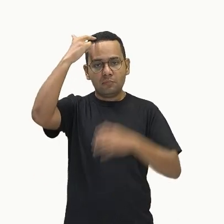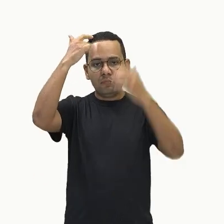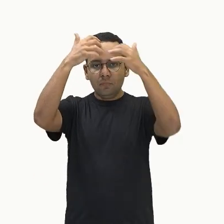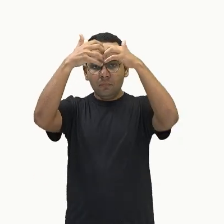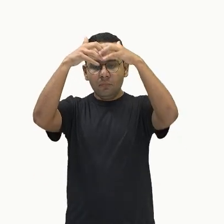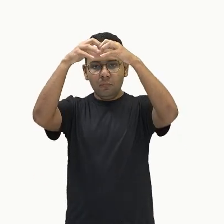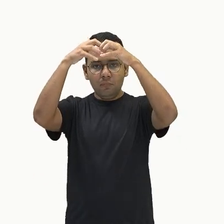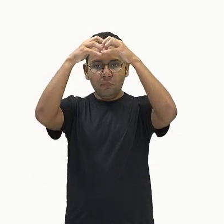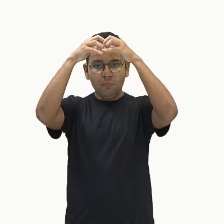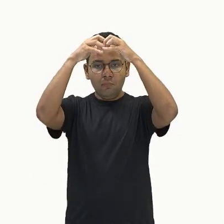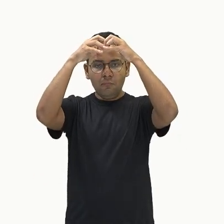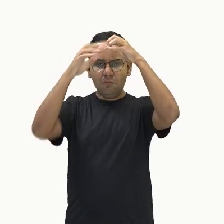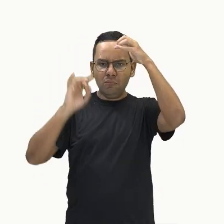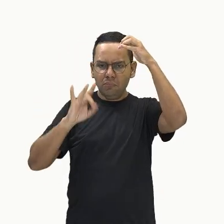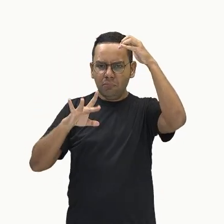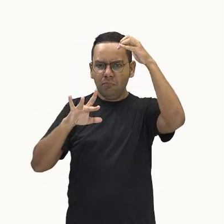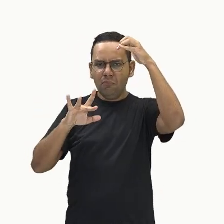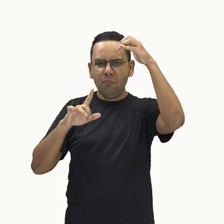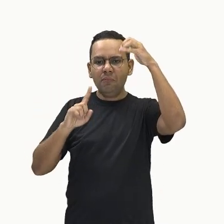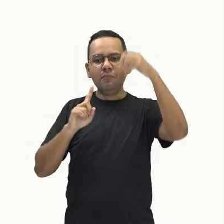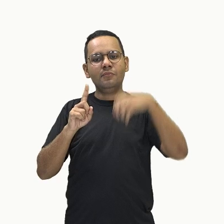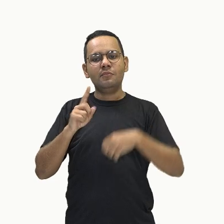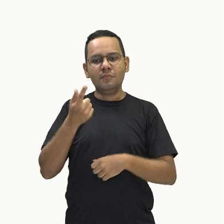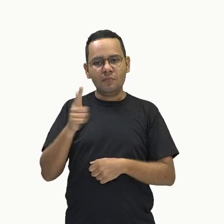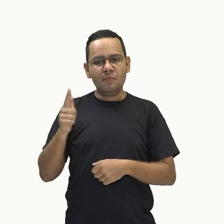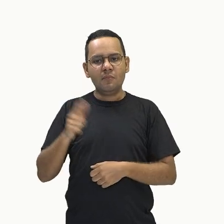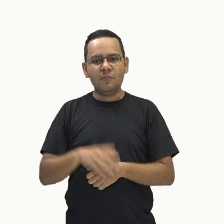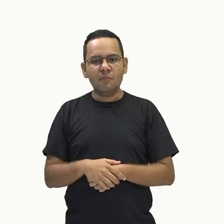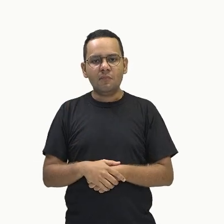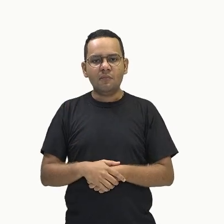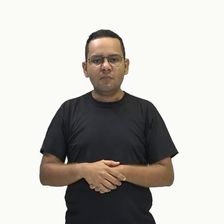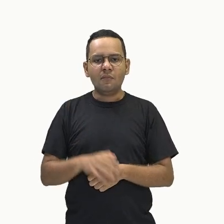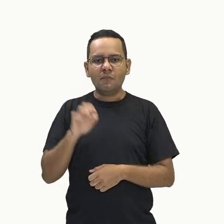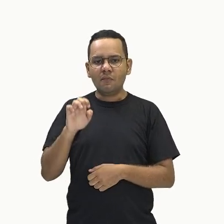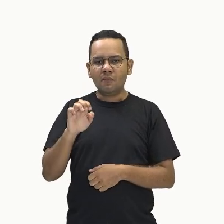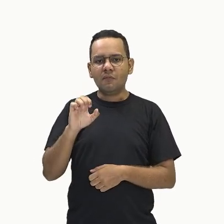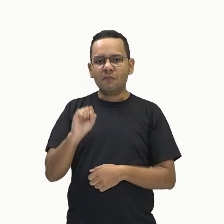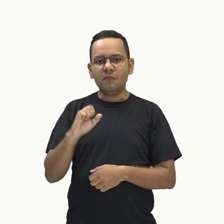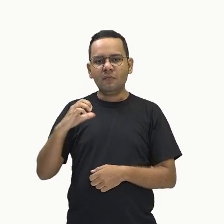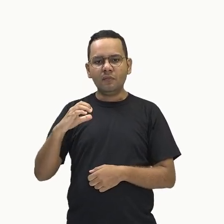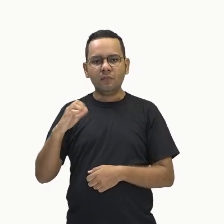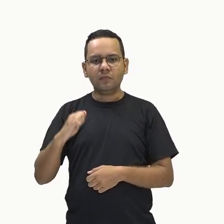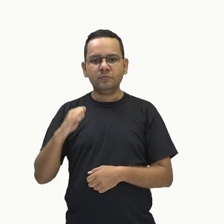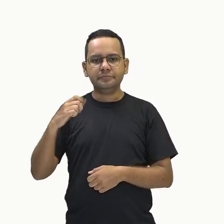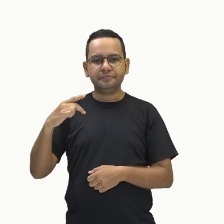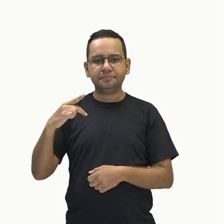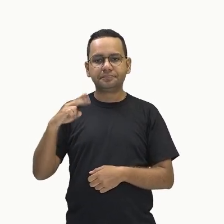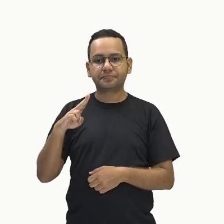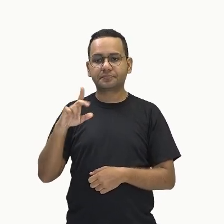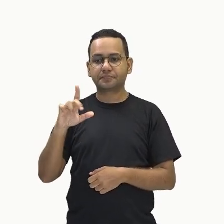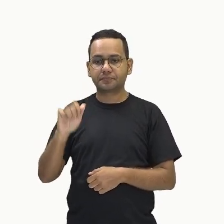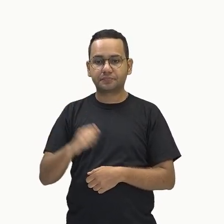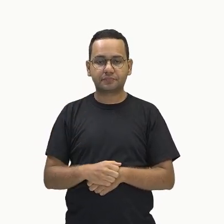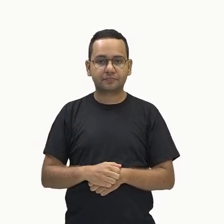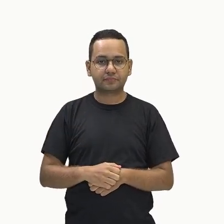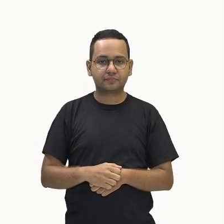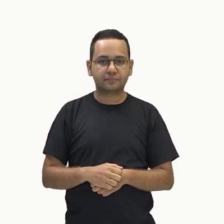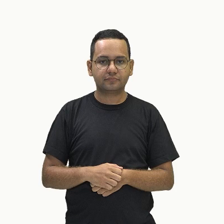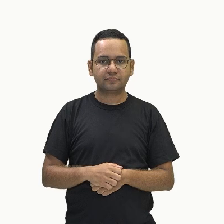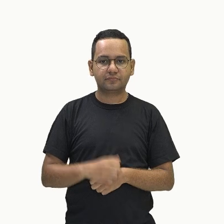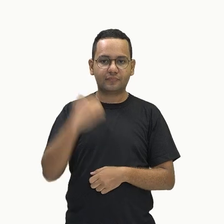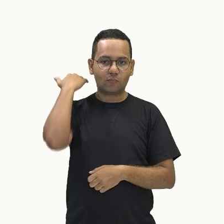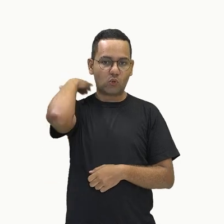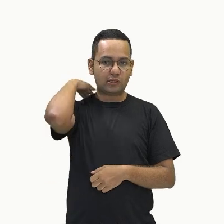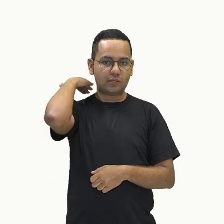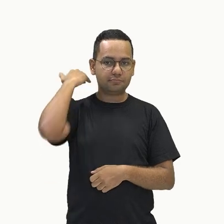esse osso? Não, nós temos também a escápula. Observem aqui, ó, por trás da costela no seu